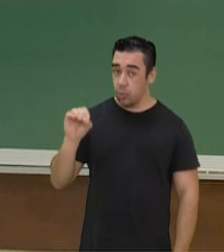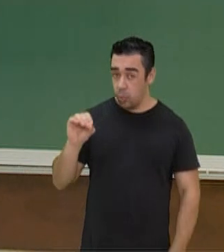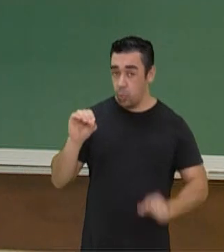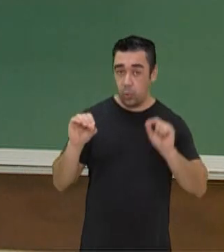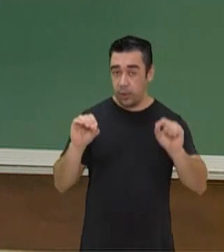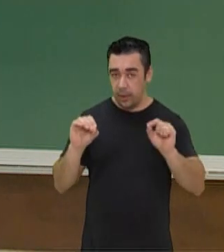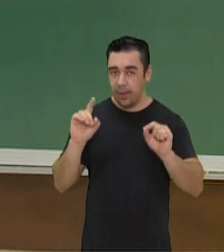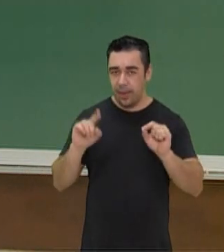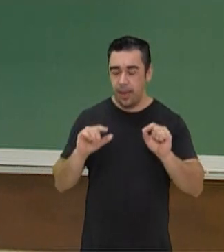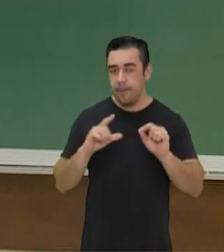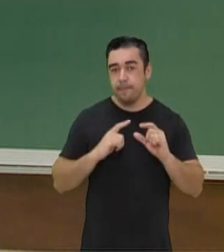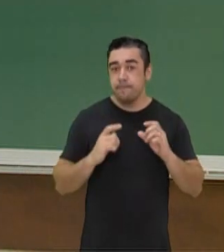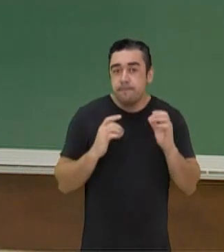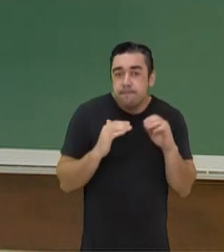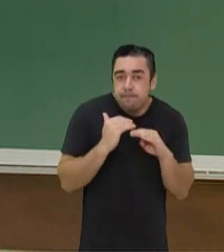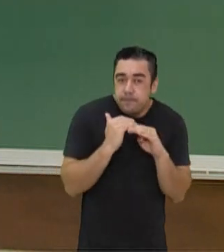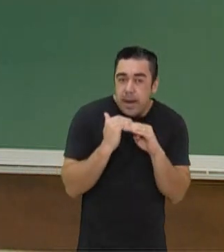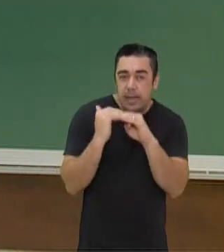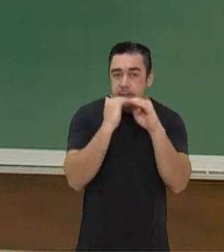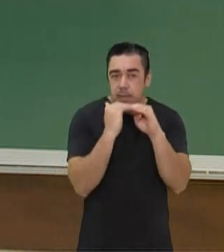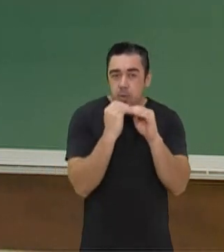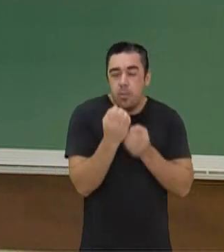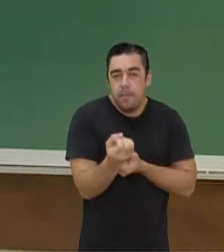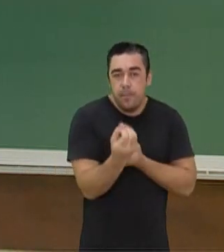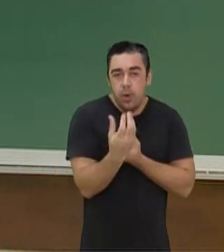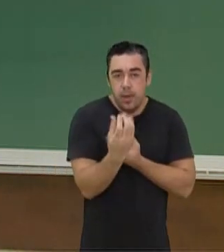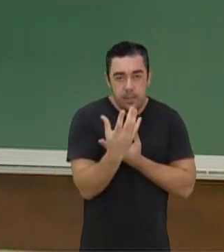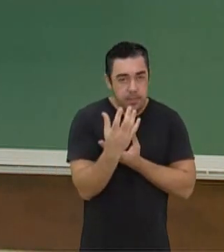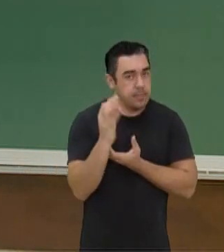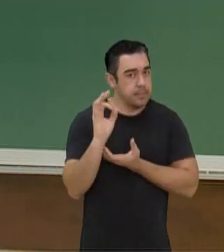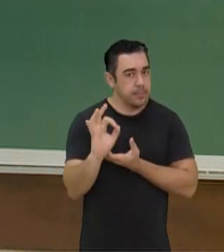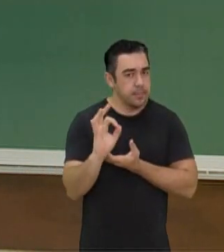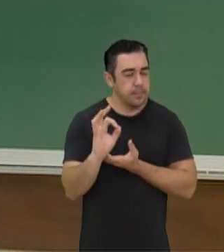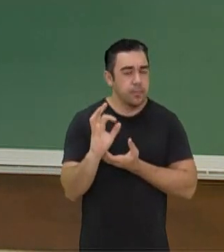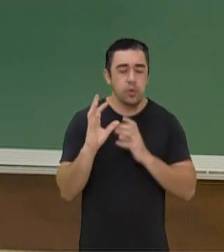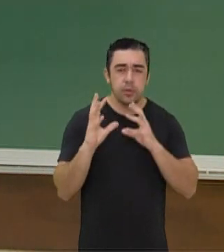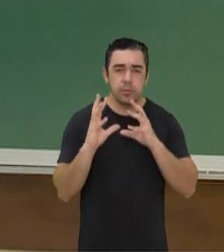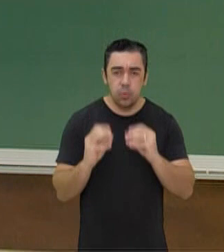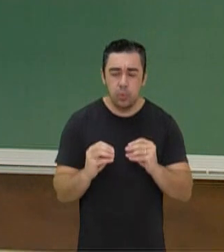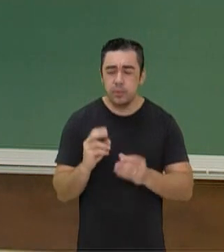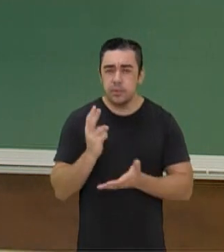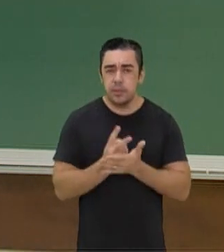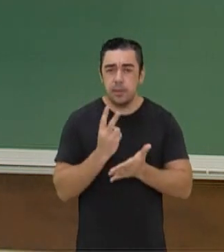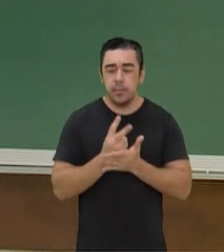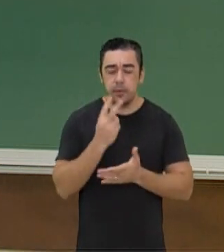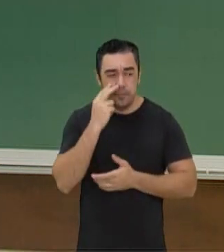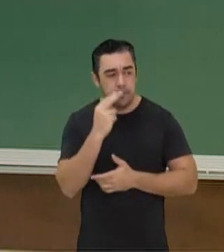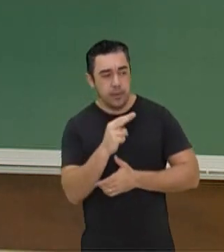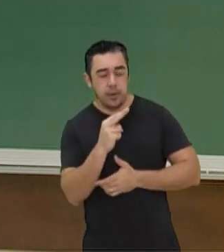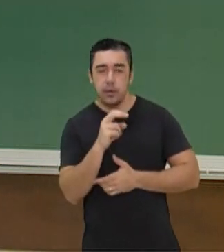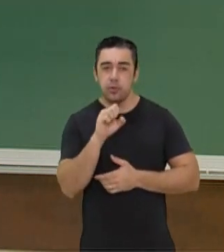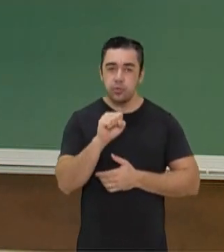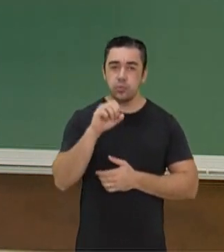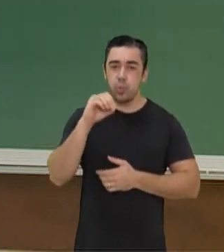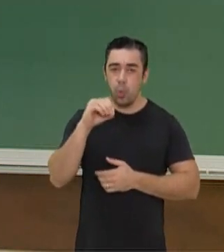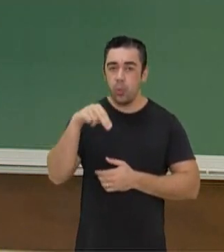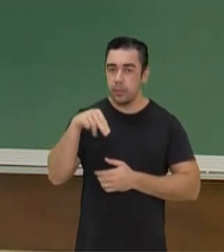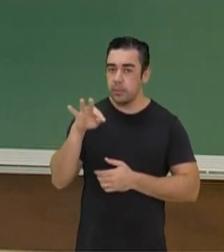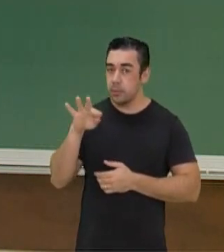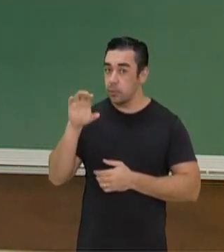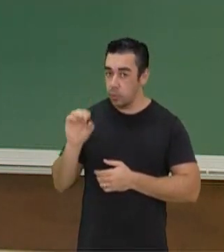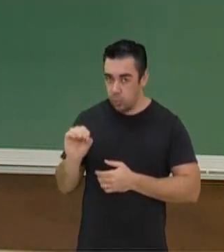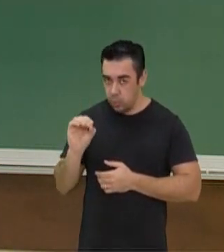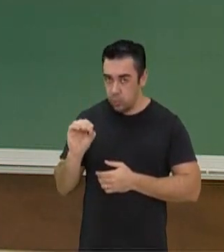forma fixa de um poema, certo? Então, toda vez que vocês verificarem um poema que